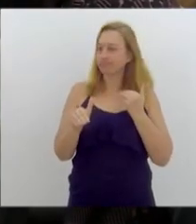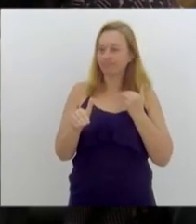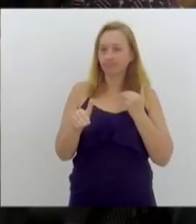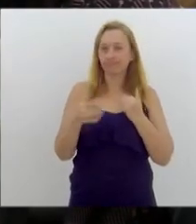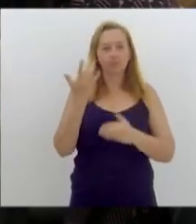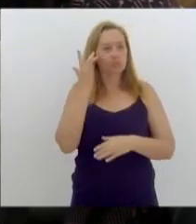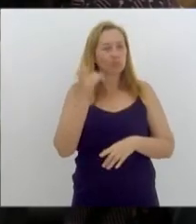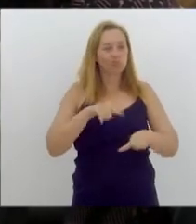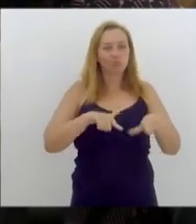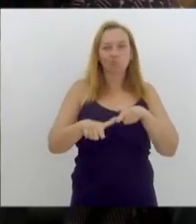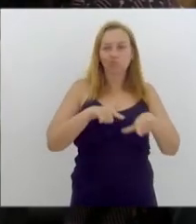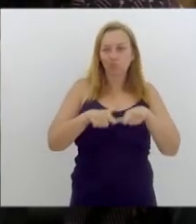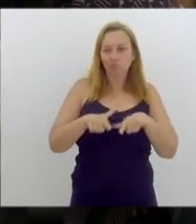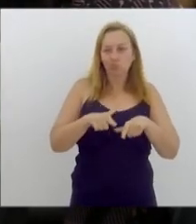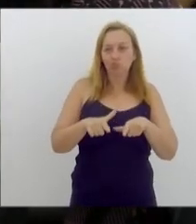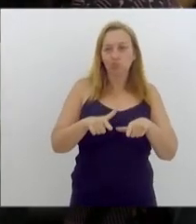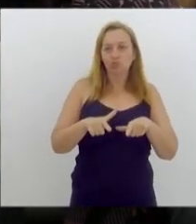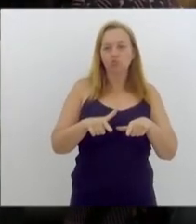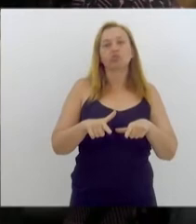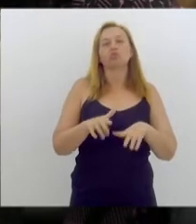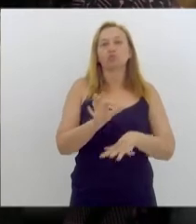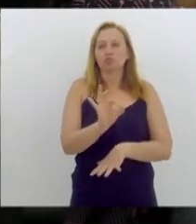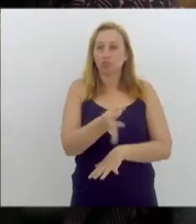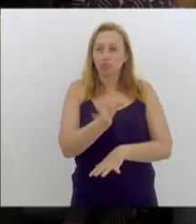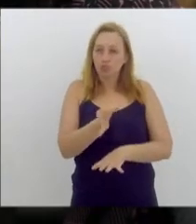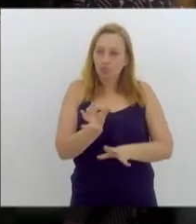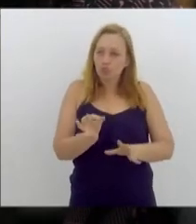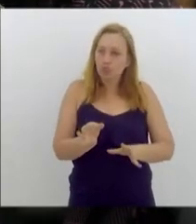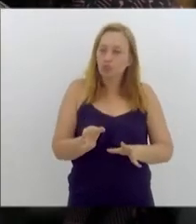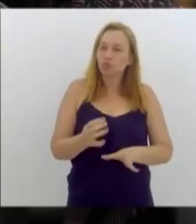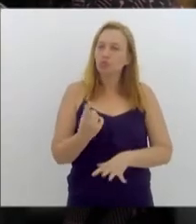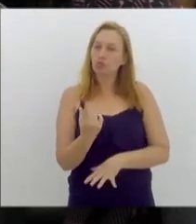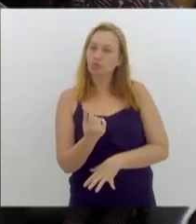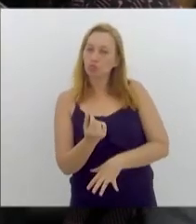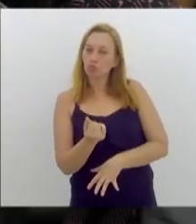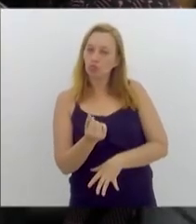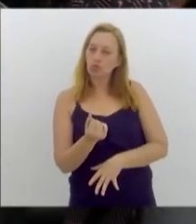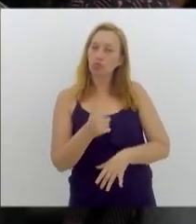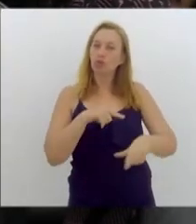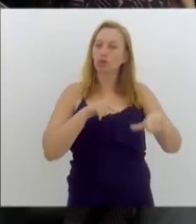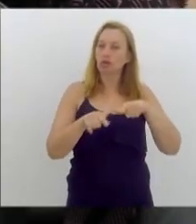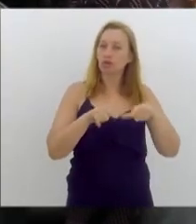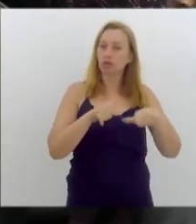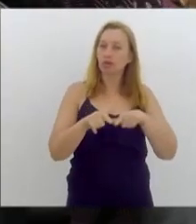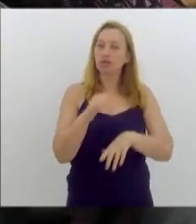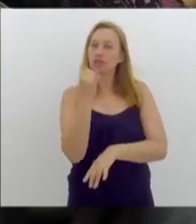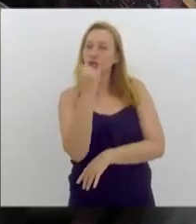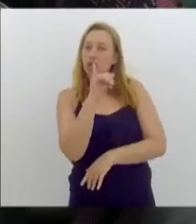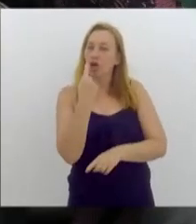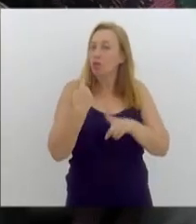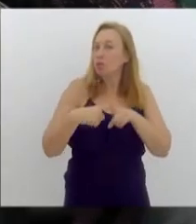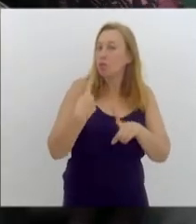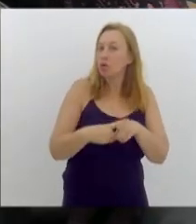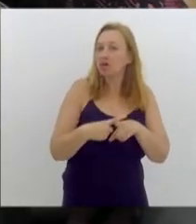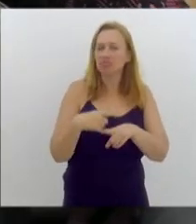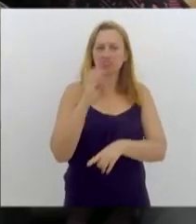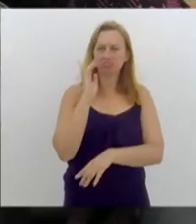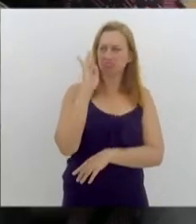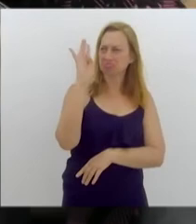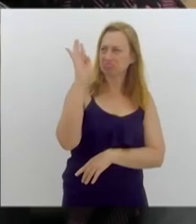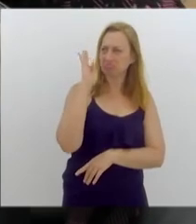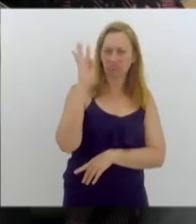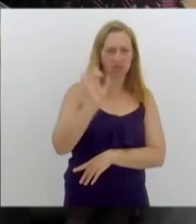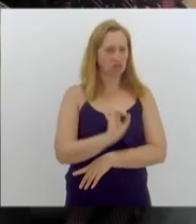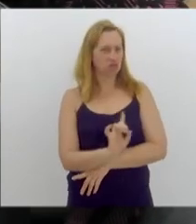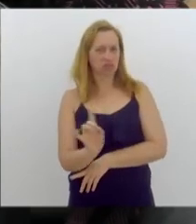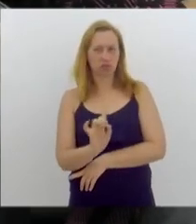esse serviços eles compõem de fato o valor do serviço de energia porque não imagina se